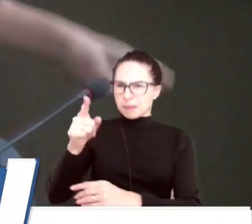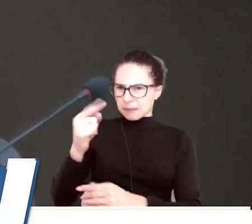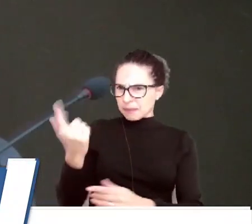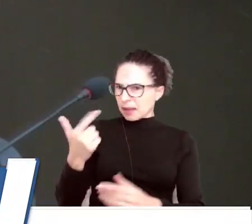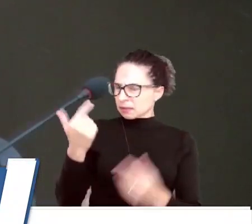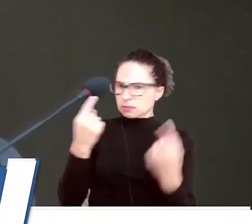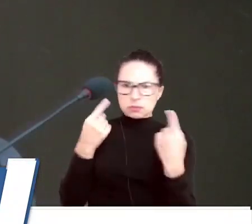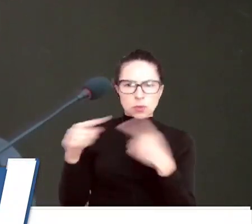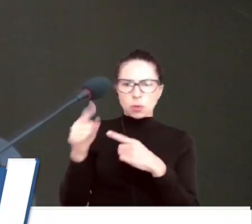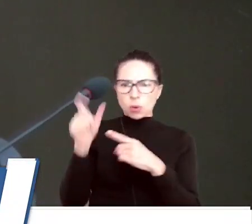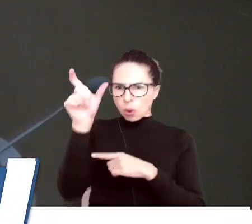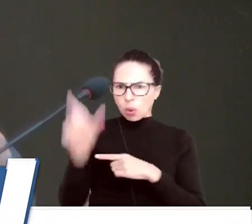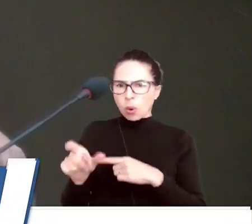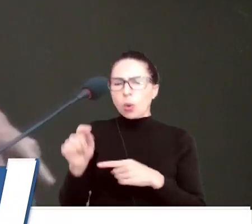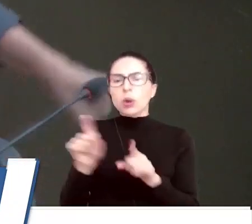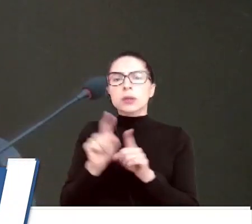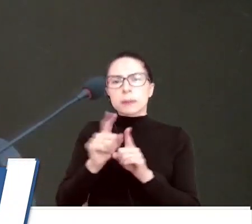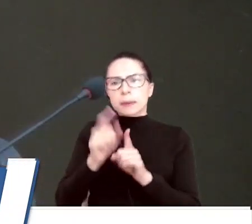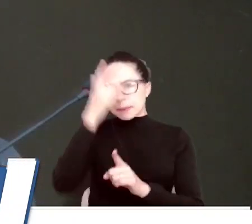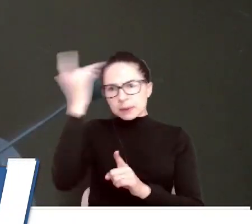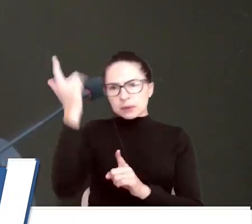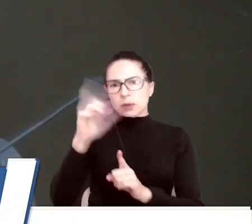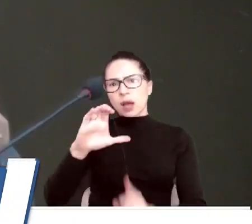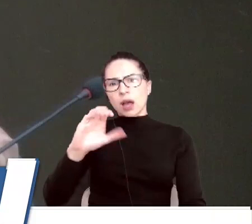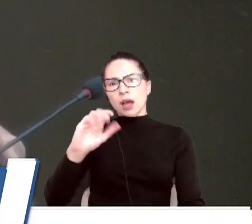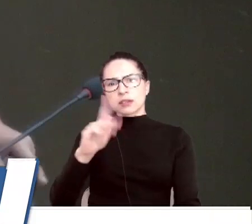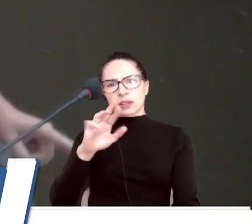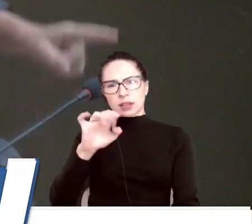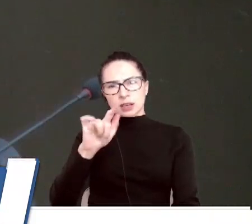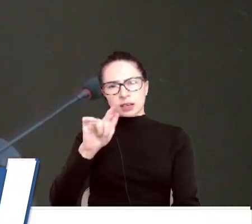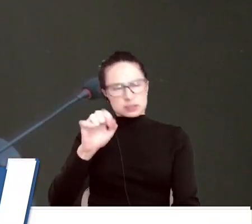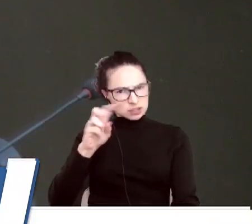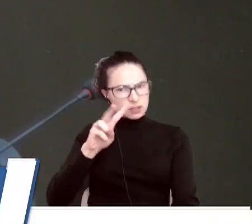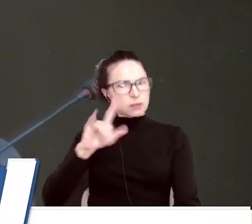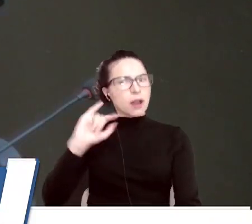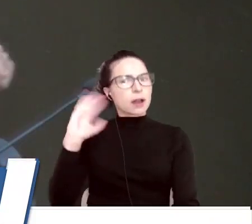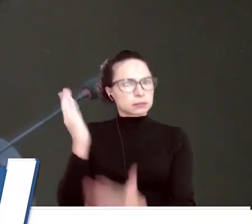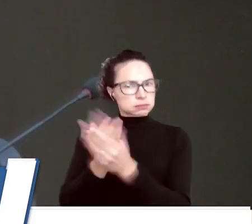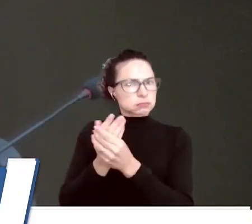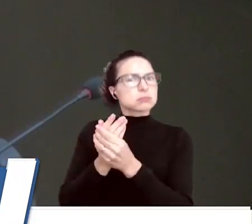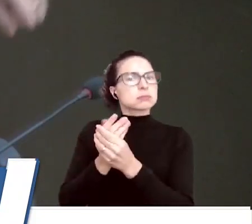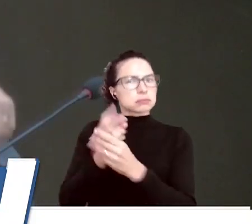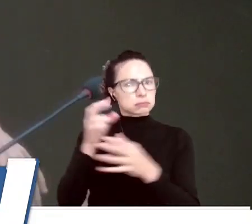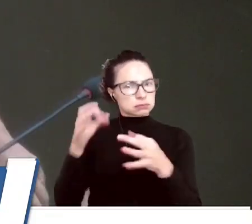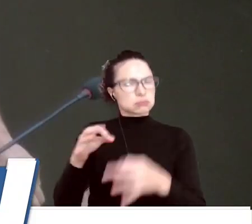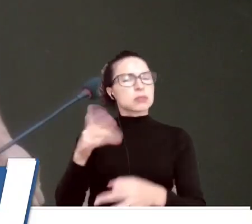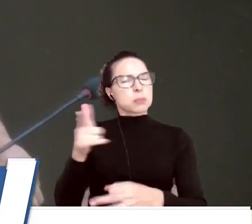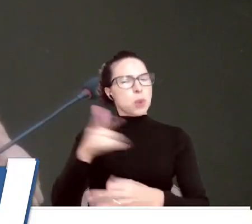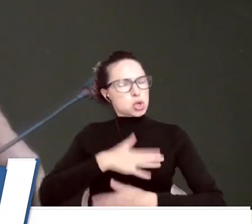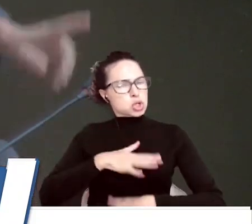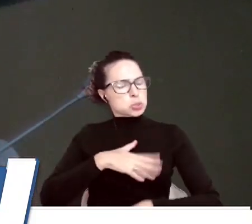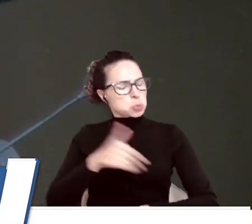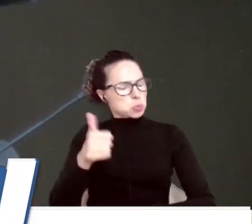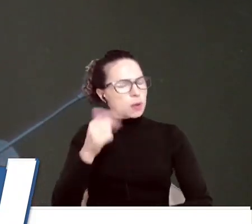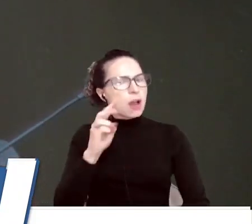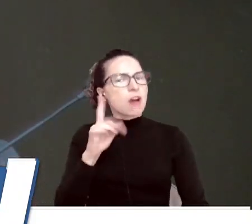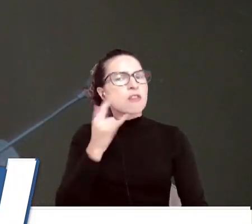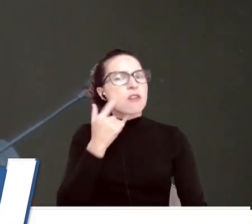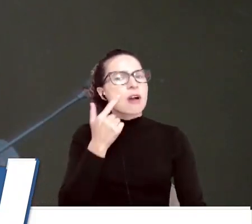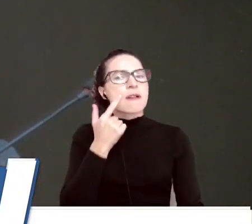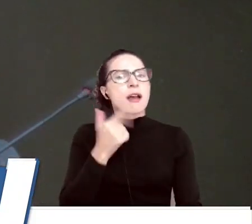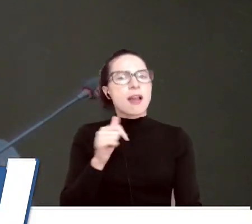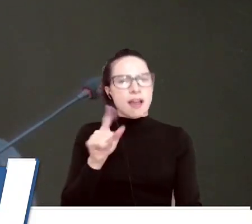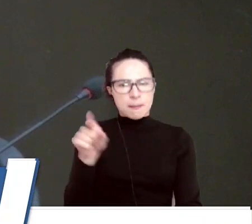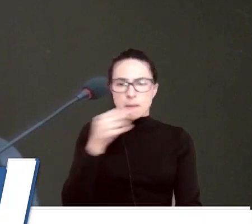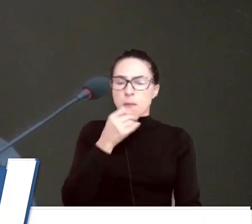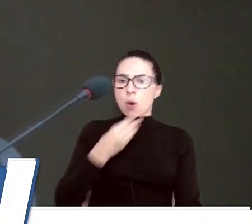coluna e contra o cara que fez a sua charge, nós vamos tomar as devidas providências. Pode ficar tranquilo com relação a isso, viu? É bom que você